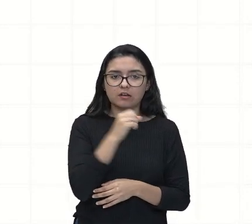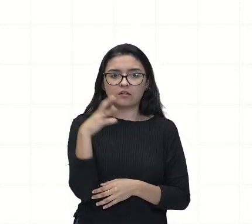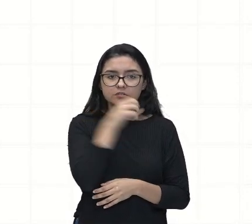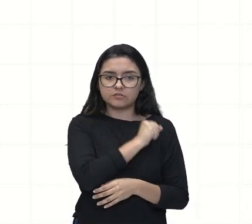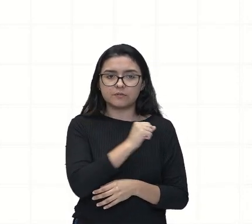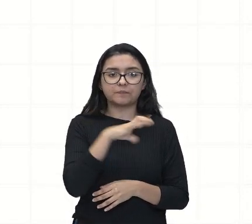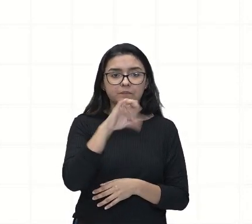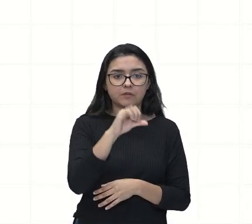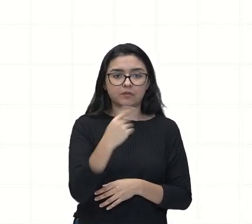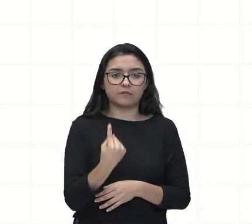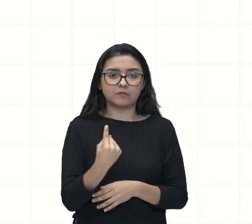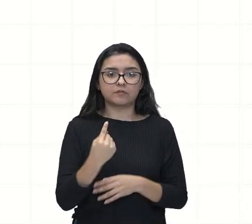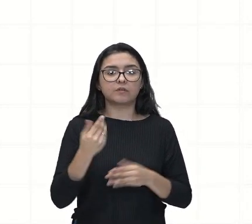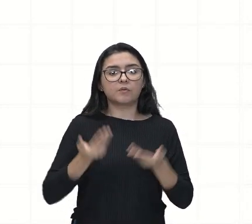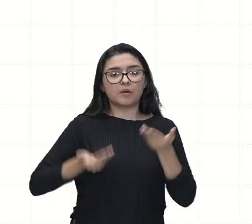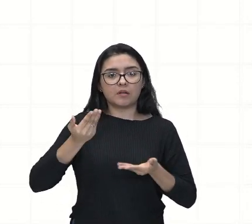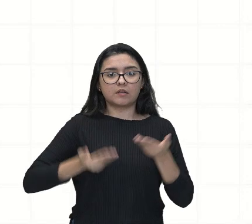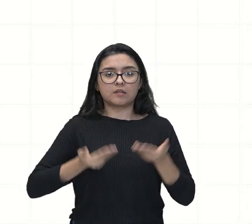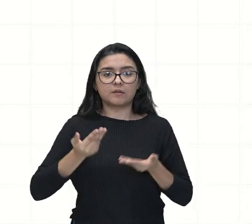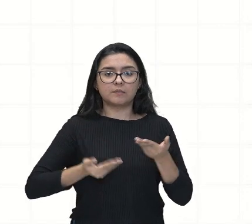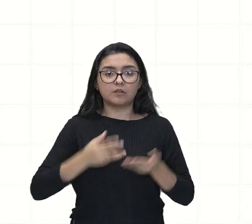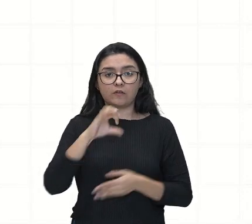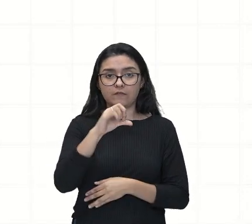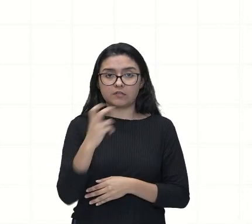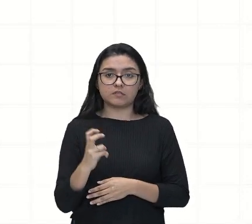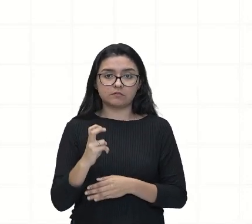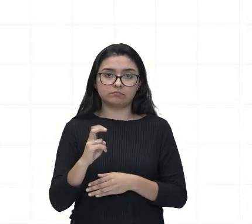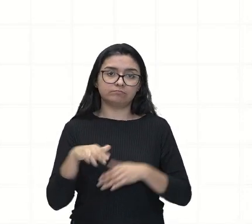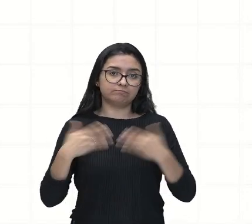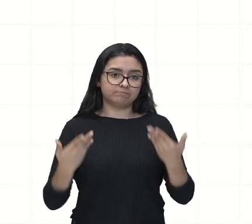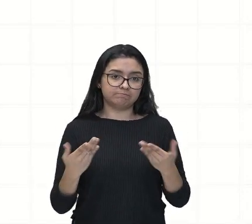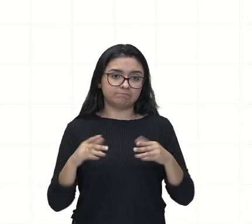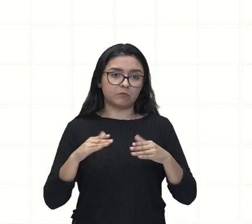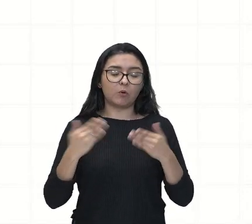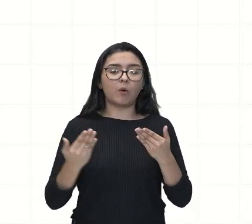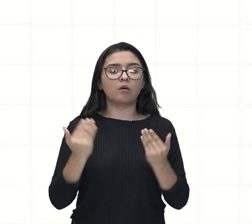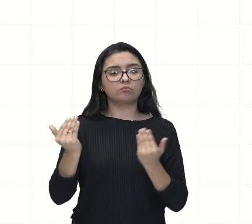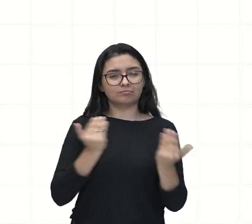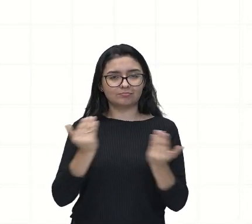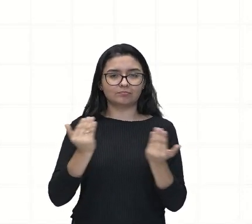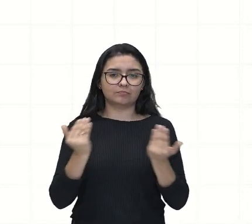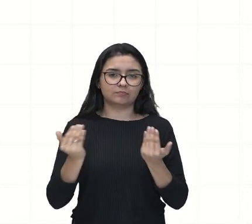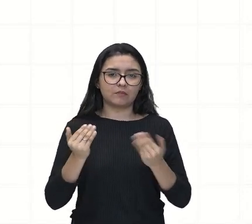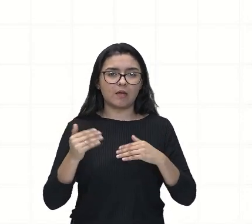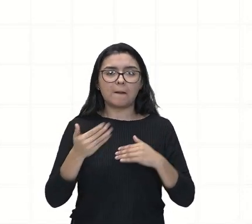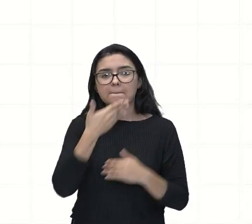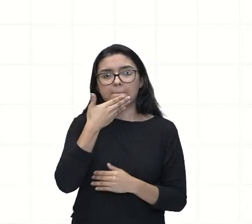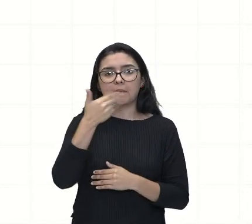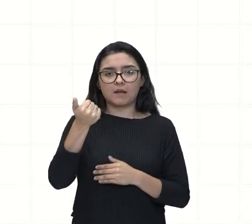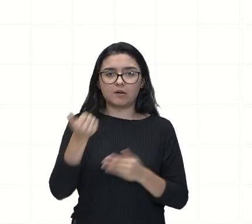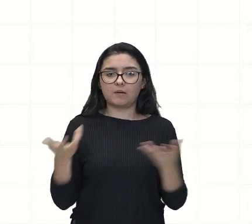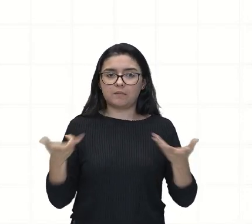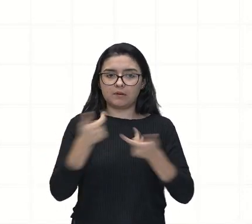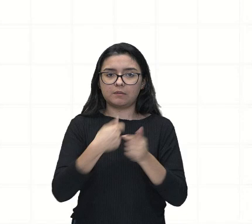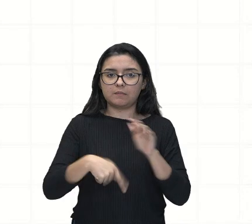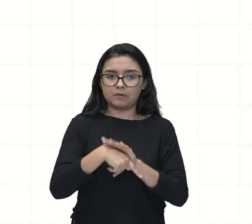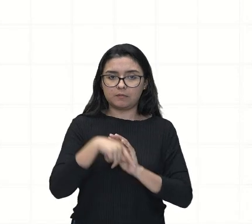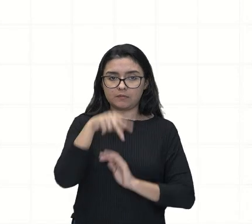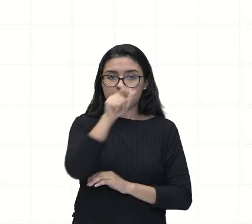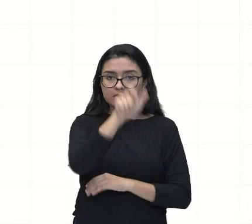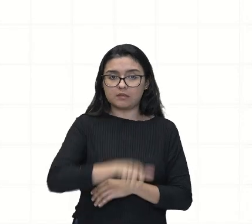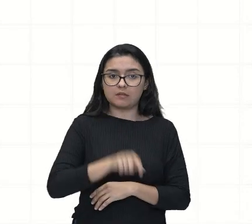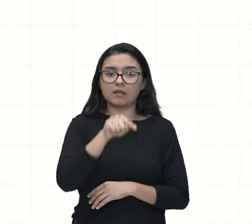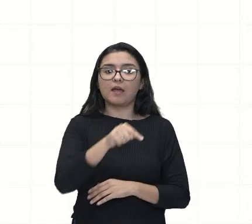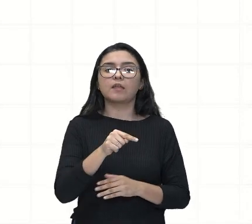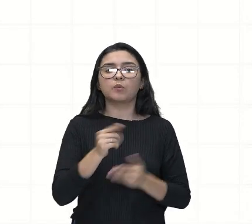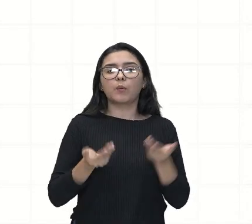e o equilíbrio com 95. Então, a melhor habilidade do Lionel Messi está